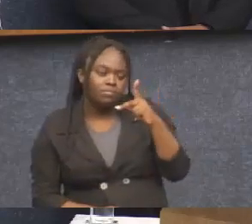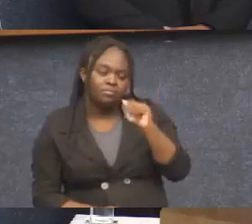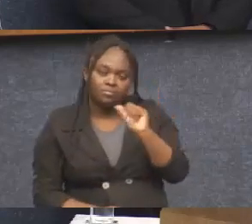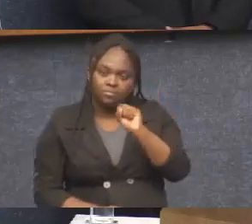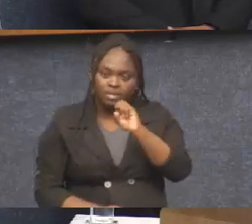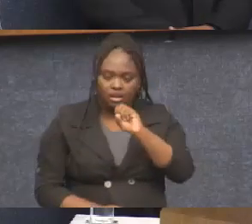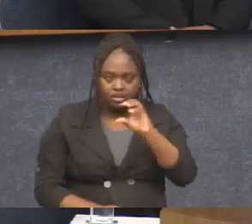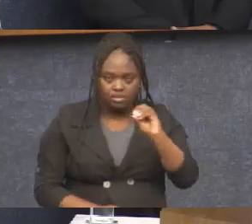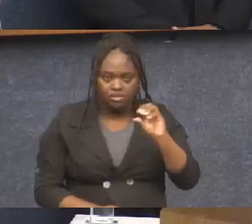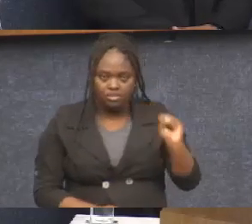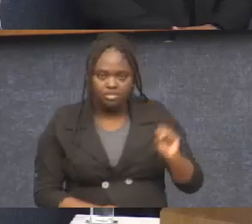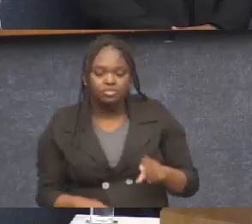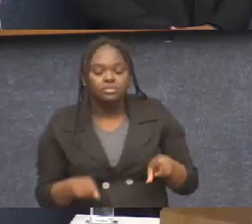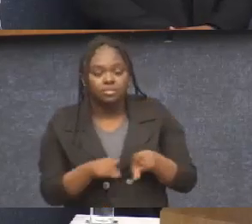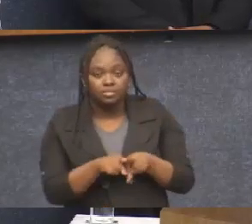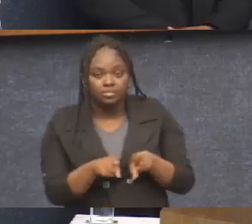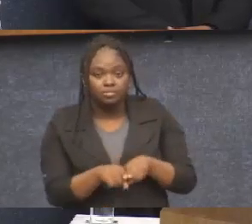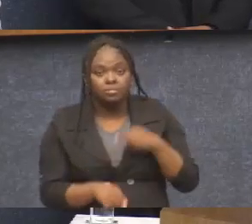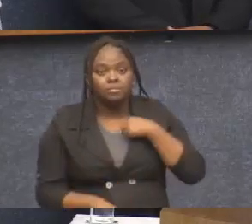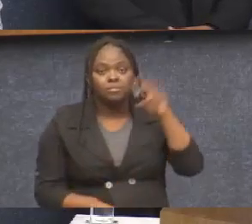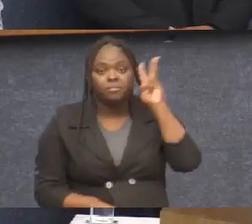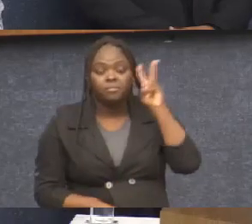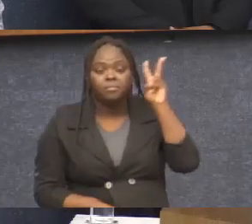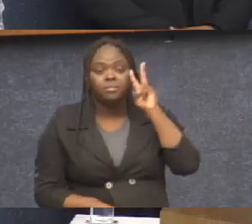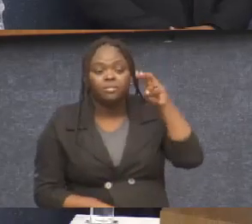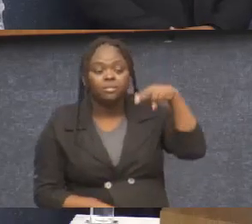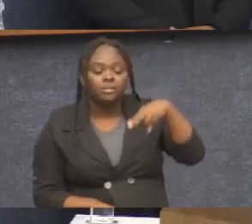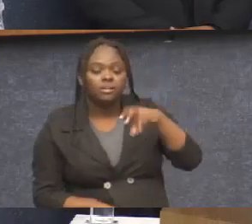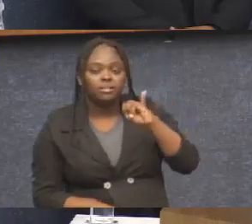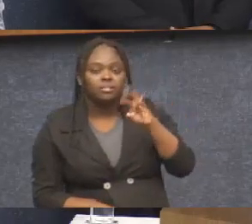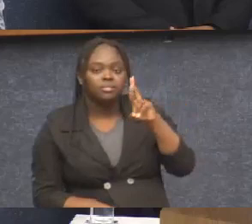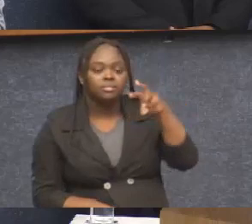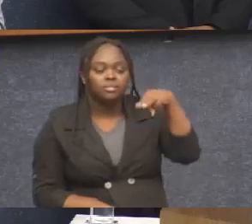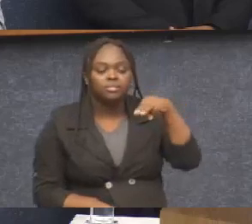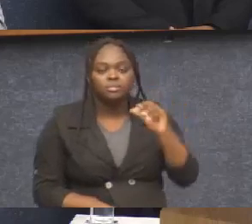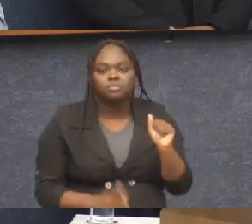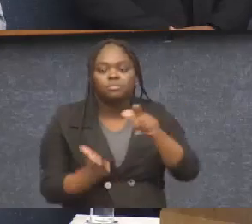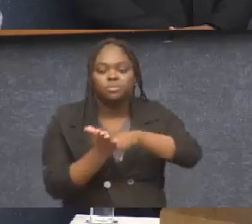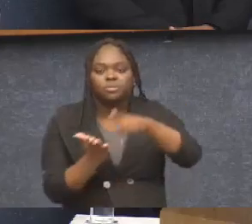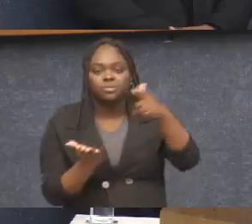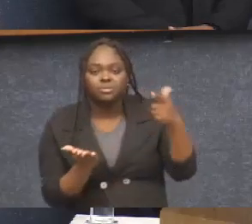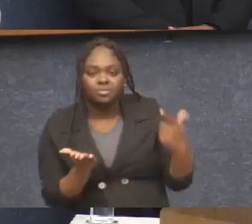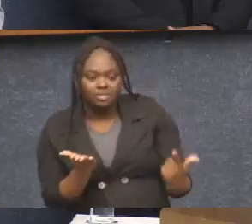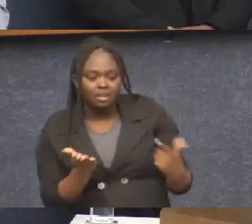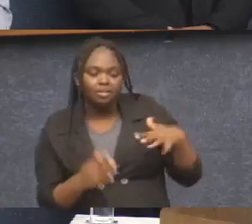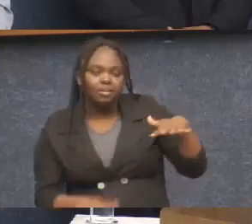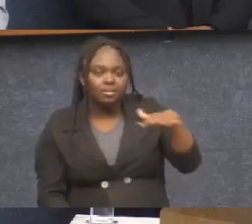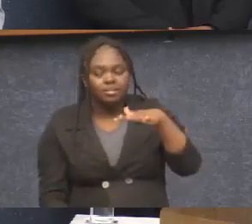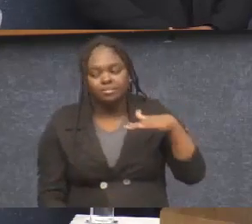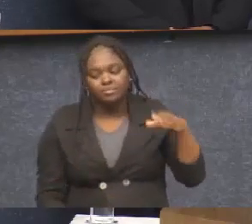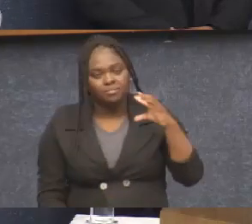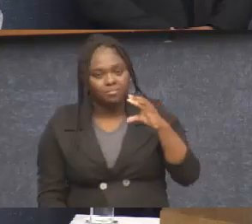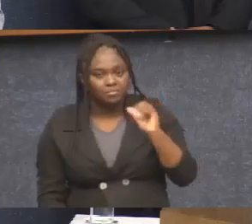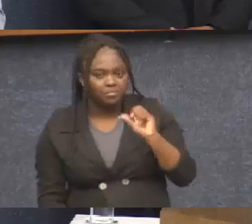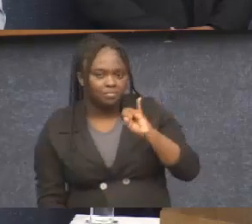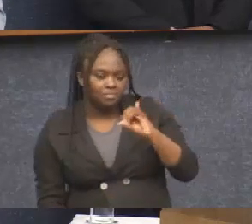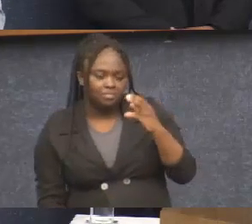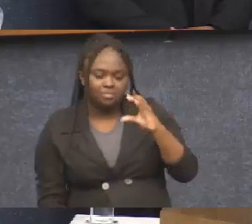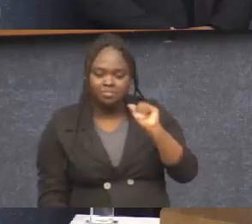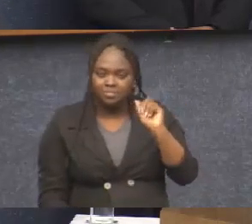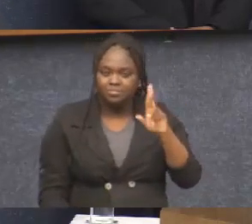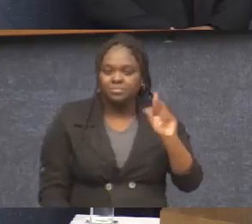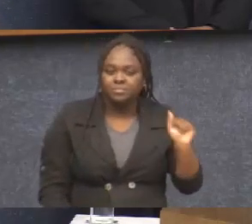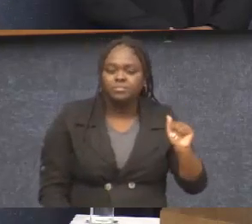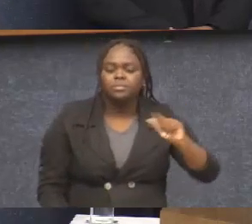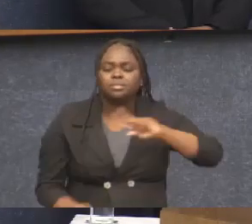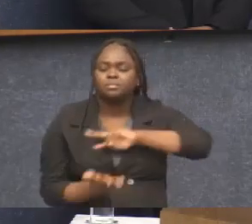associações comunitárias. Estou lembrando aqui da Nirma do jornal Caiçara. Repito, são muitas as ações